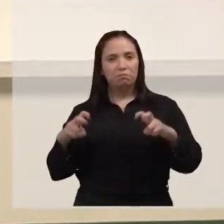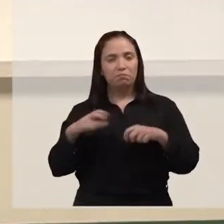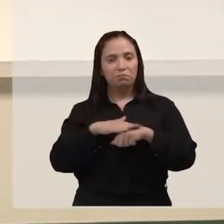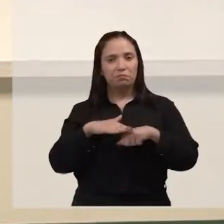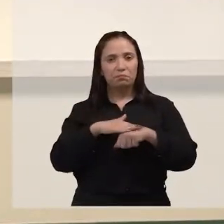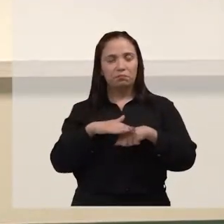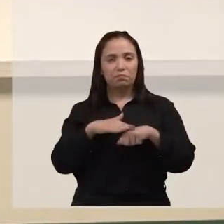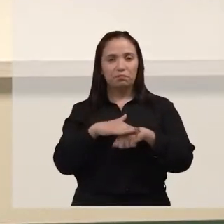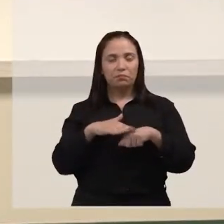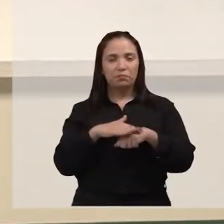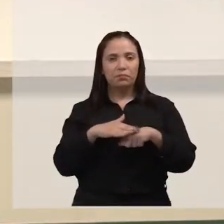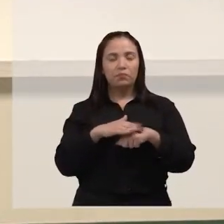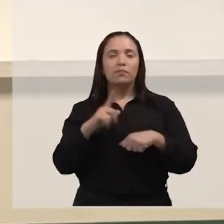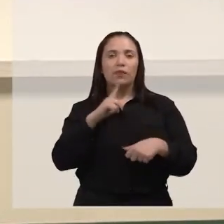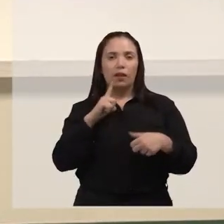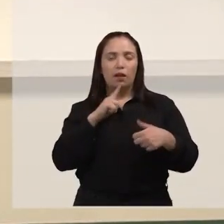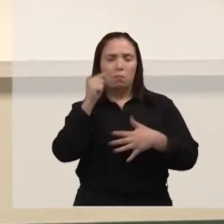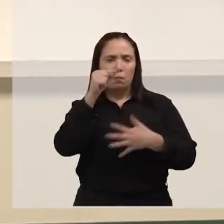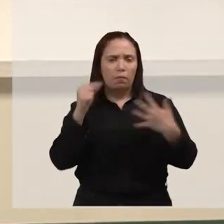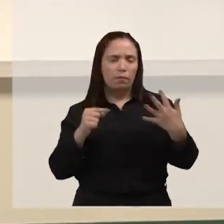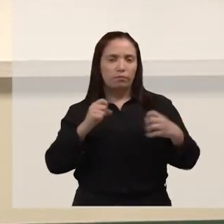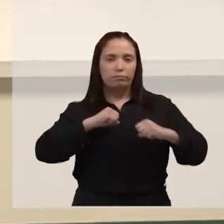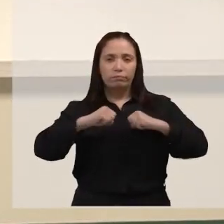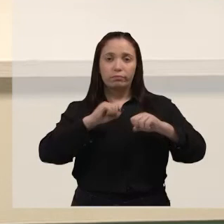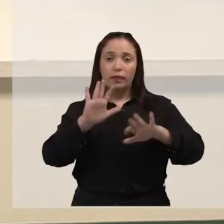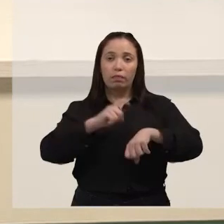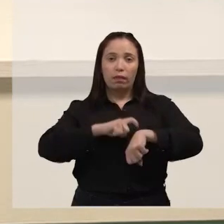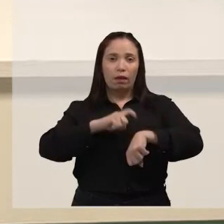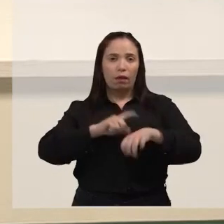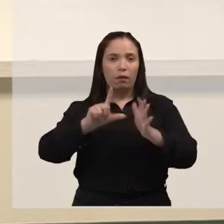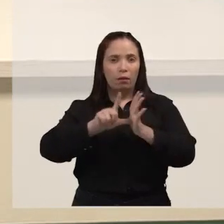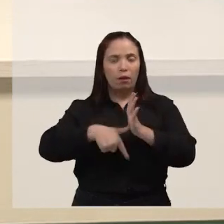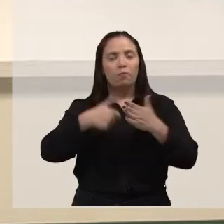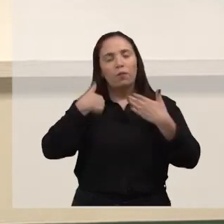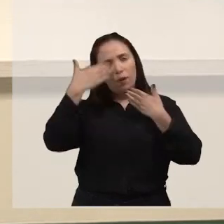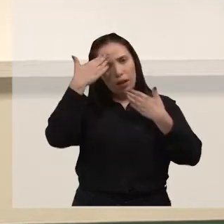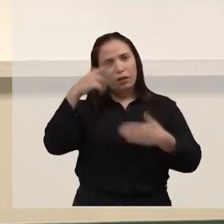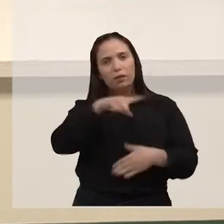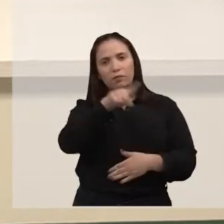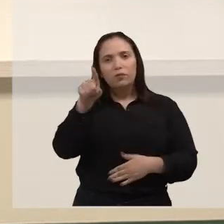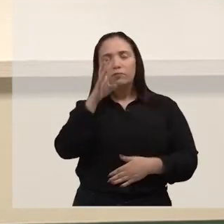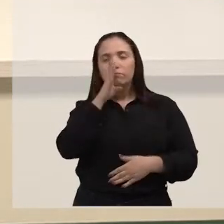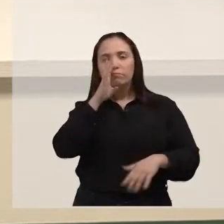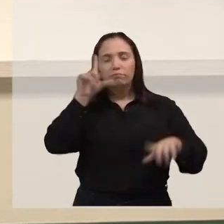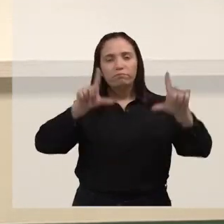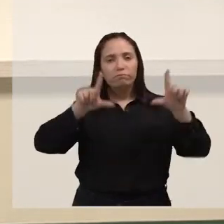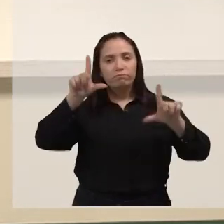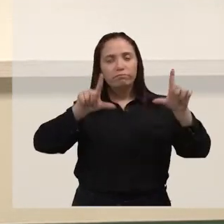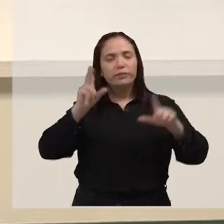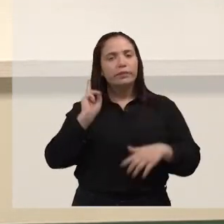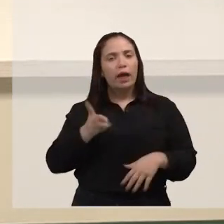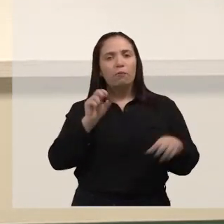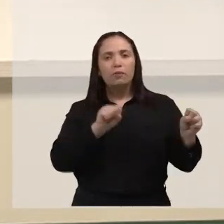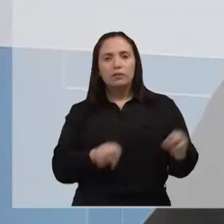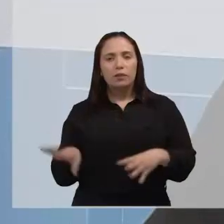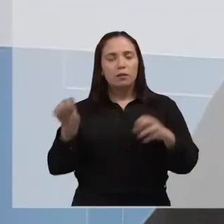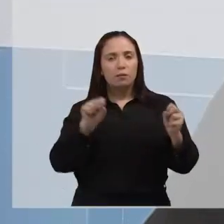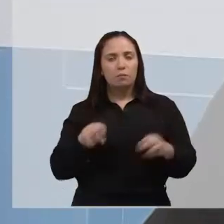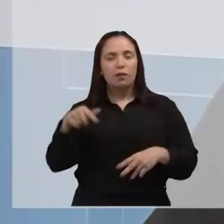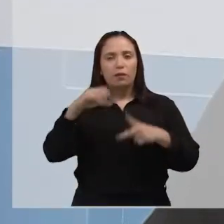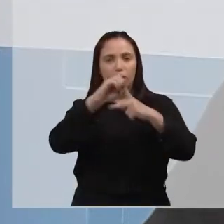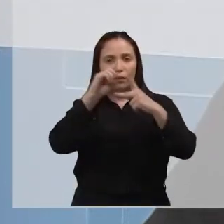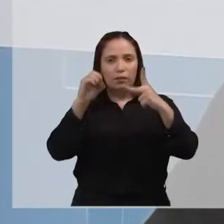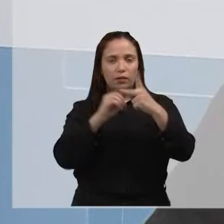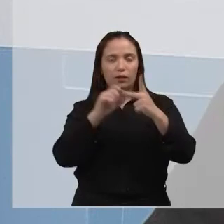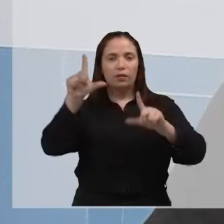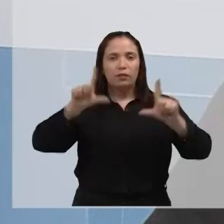aqui. Muita coisa para discutir, infelizmente o tempo acabou, mas eu agradeço a você, o carinho e a audiência semanal do programa Pela Ordem, que já está